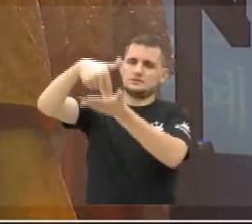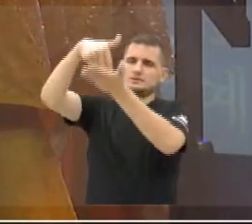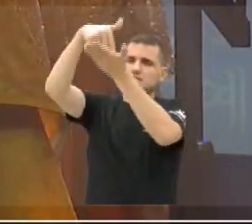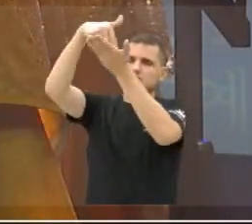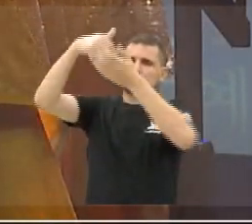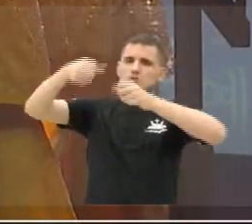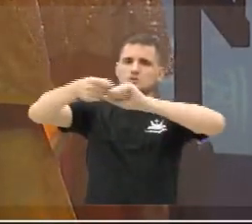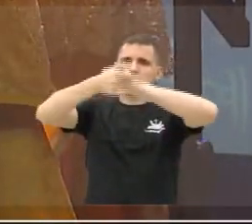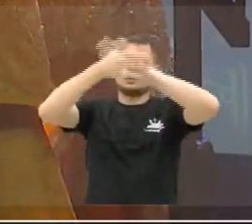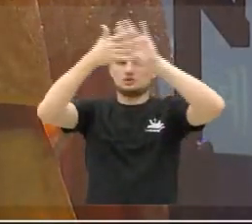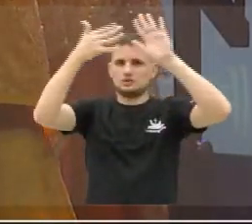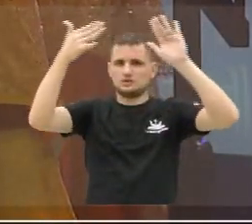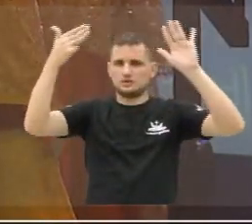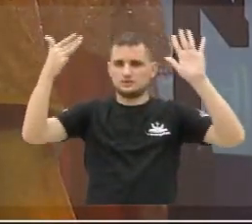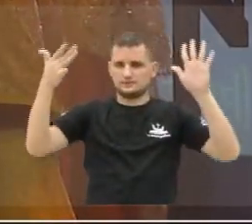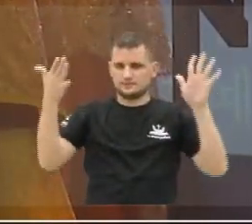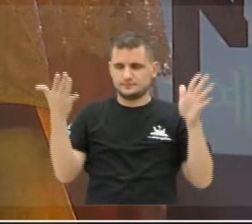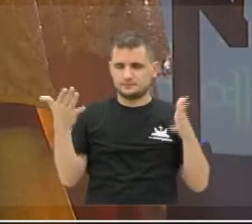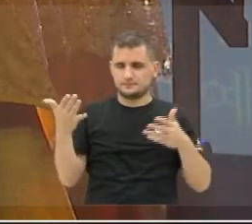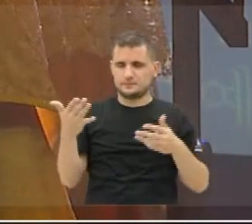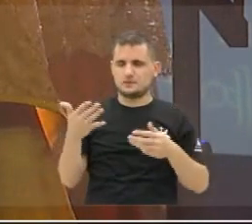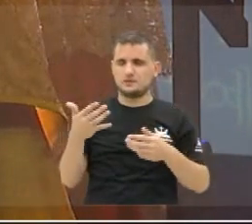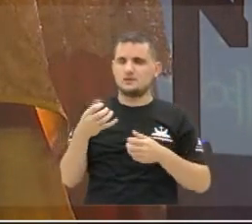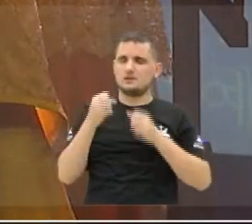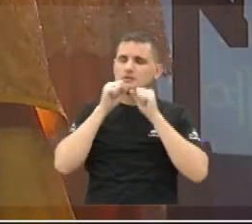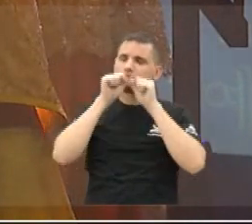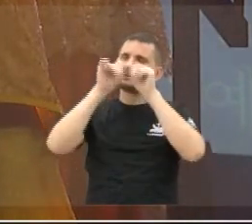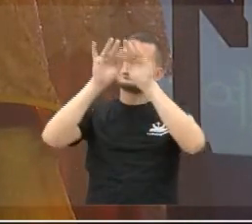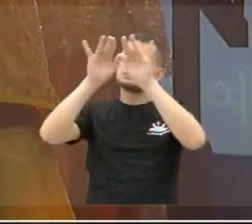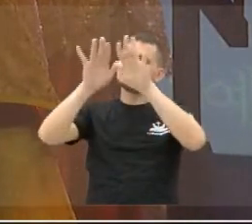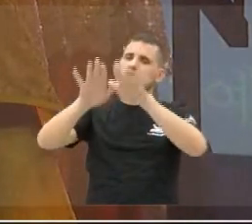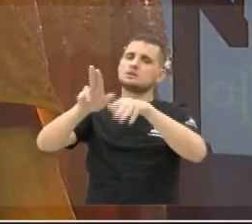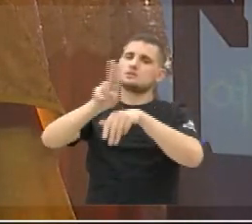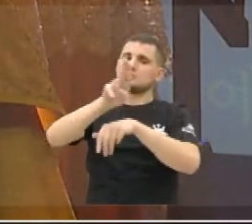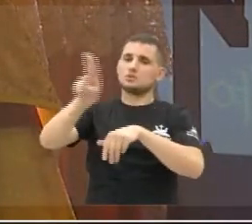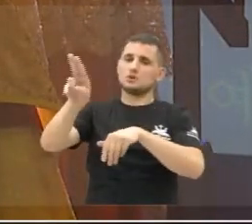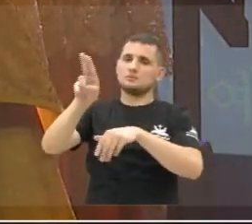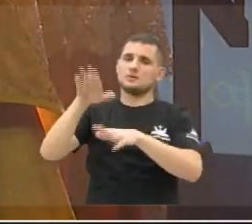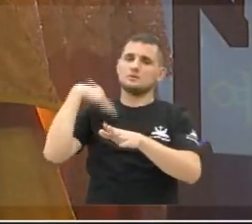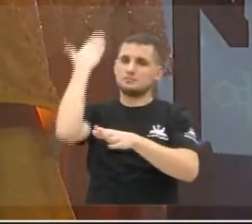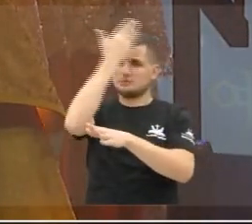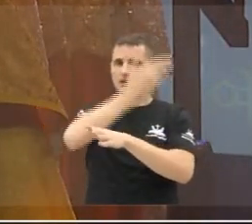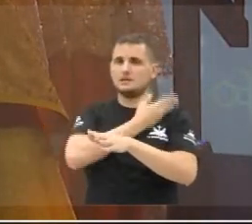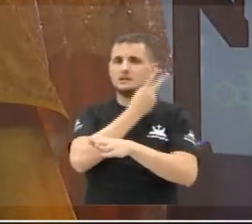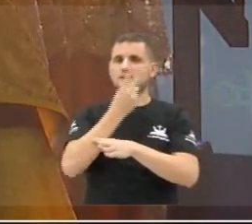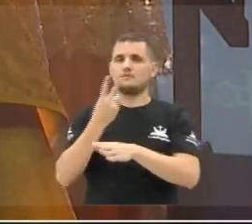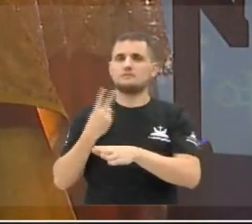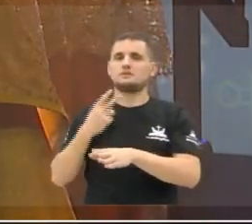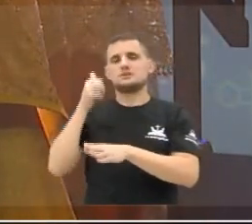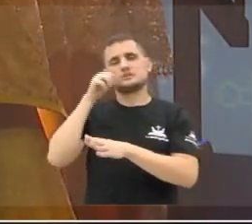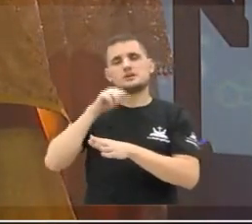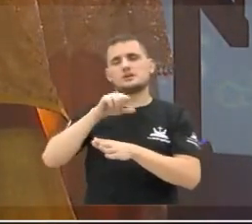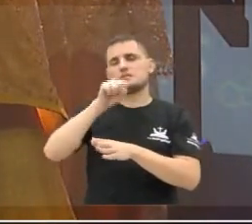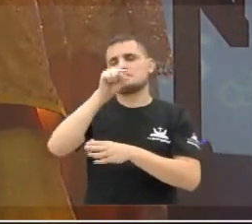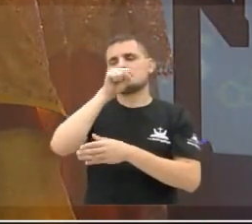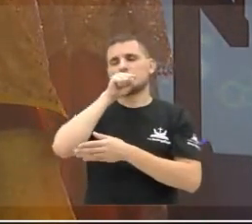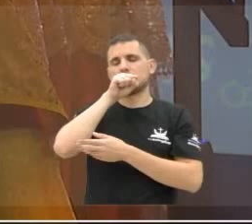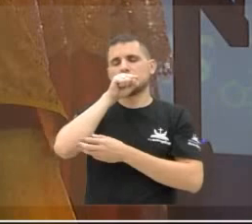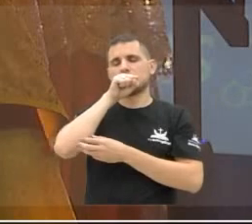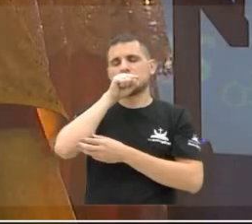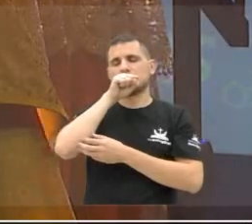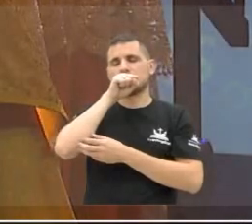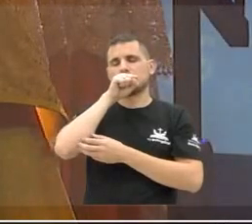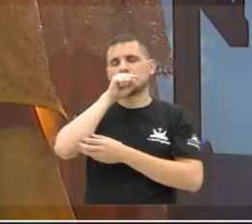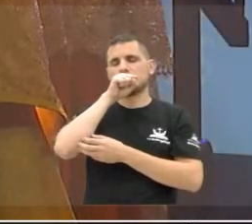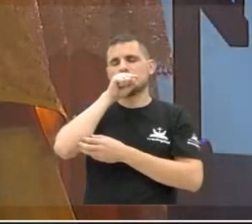Bendita seja a sua gloriosa Assunção. Bendito seja o nome de Maria, Virgem e Mãe. Bendito seja o nome